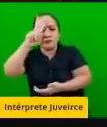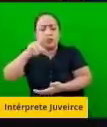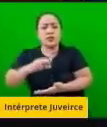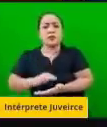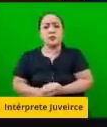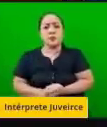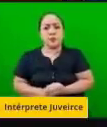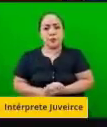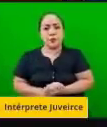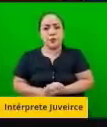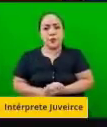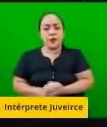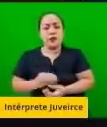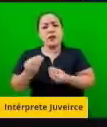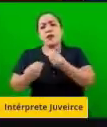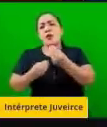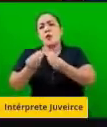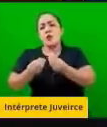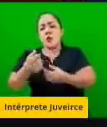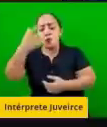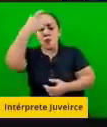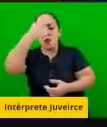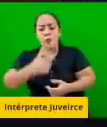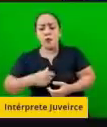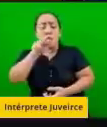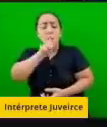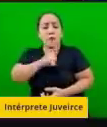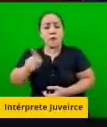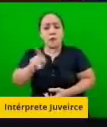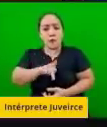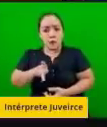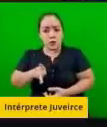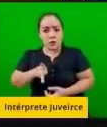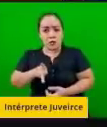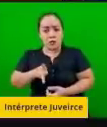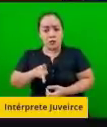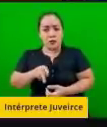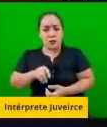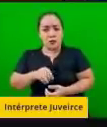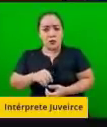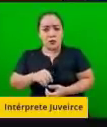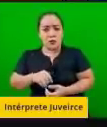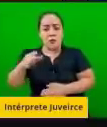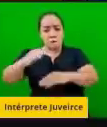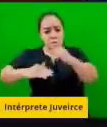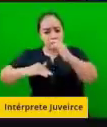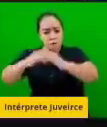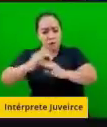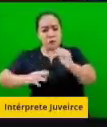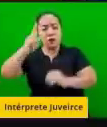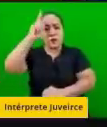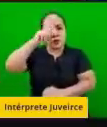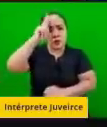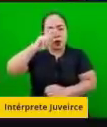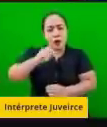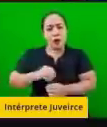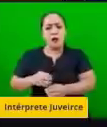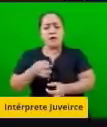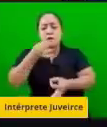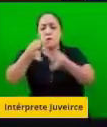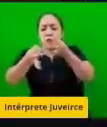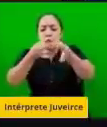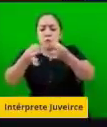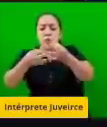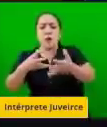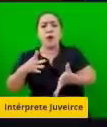maneira como eu, né, professor, profissional da história, posso propor alternativas pedagógicas respaldadas